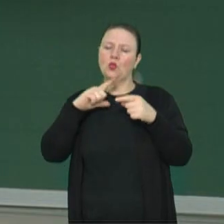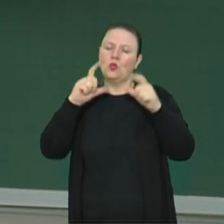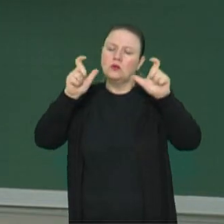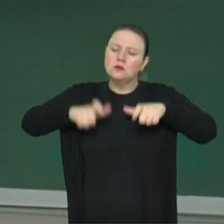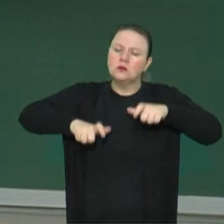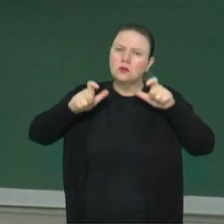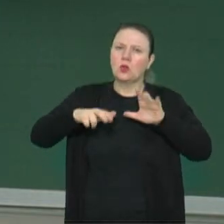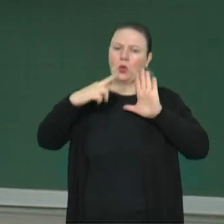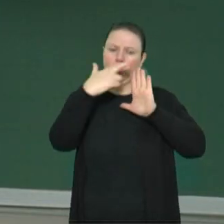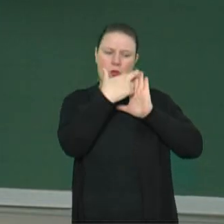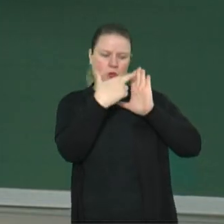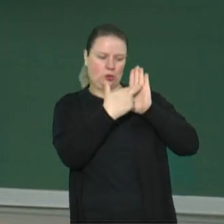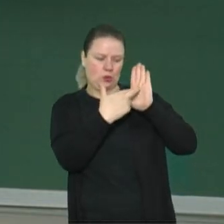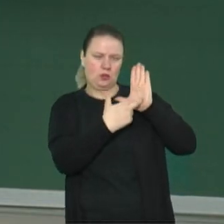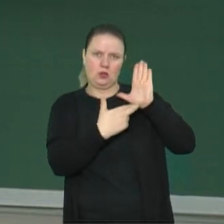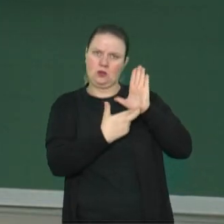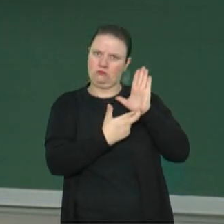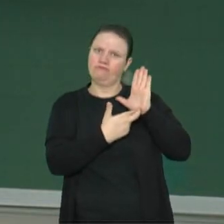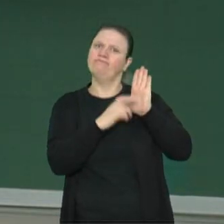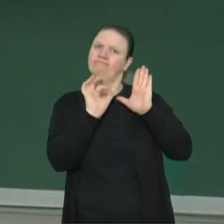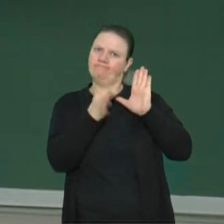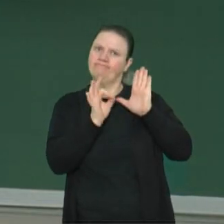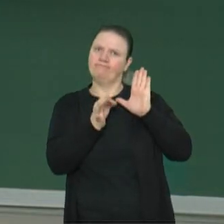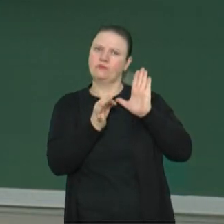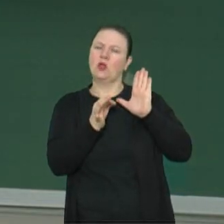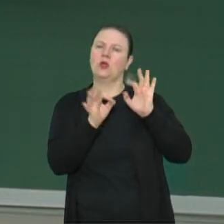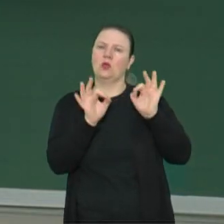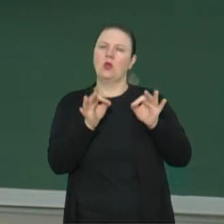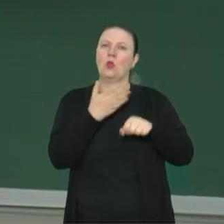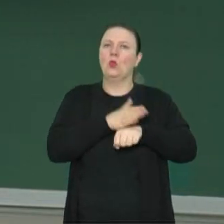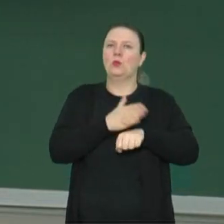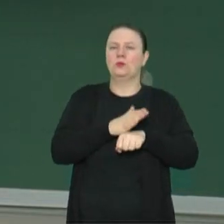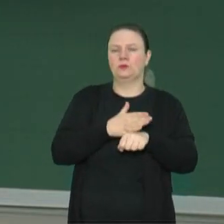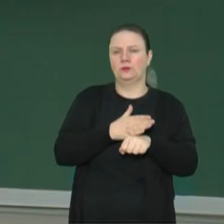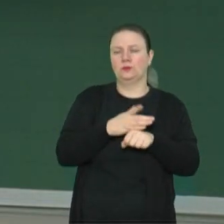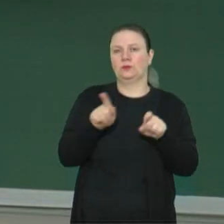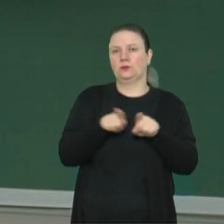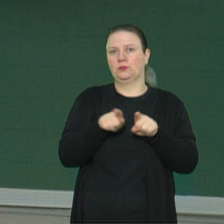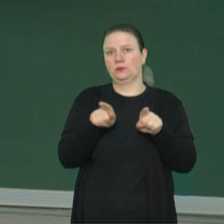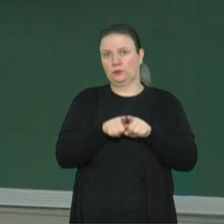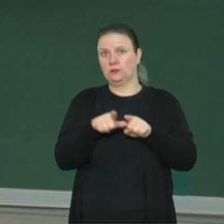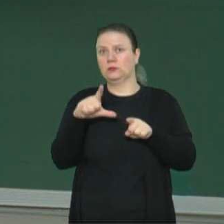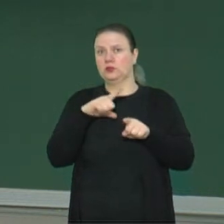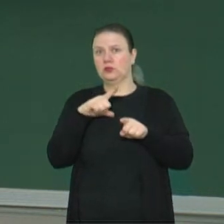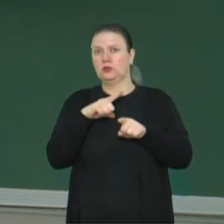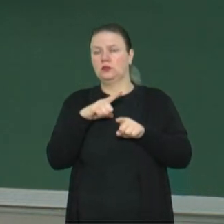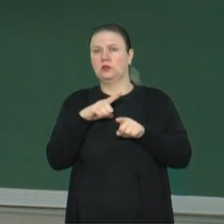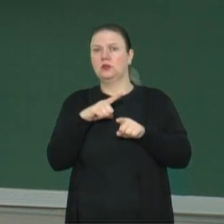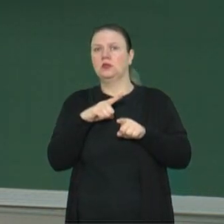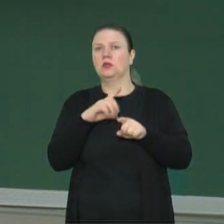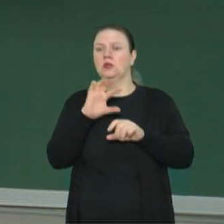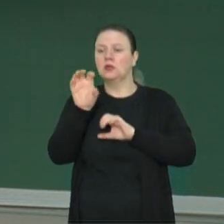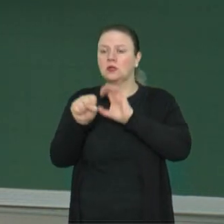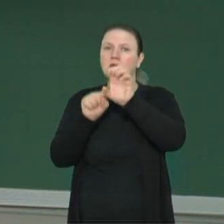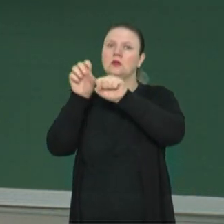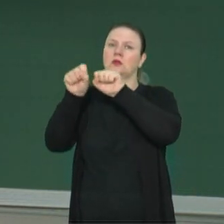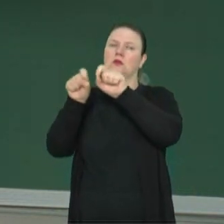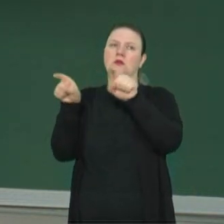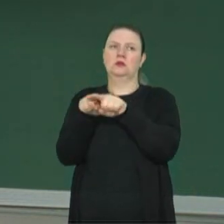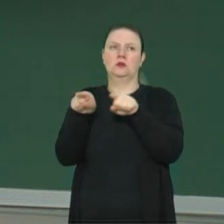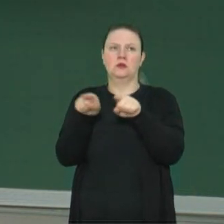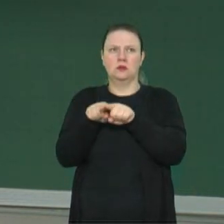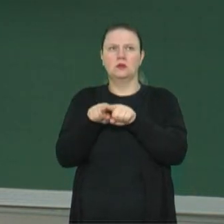que regulamentam essa prática. Lembram lá da aula passada que nós também tínhamos escalado naquelas entidades? Então, aquelas